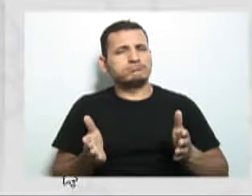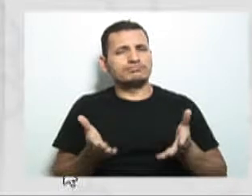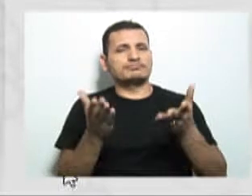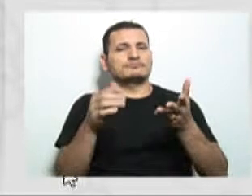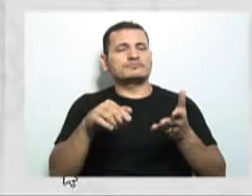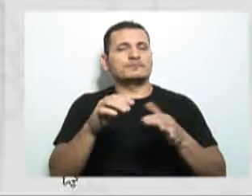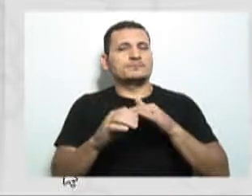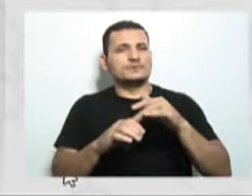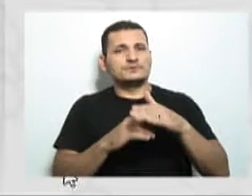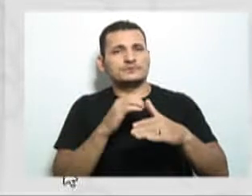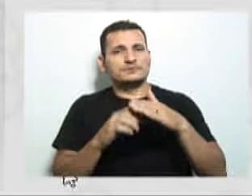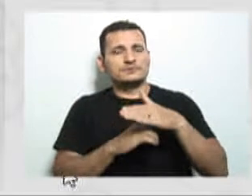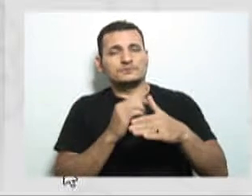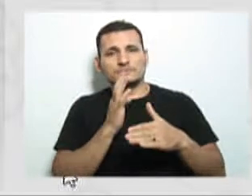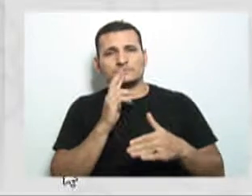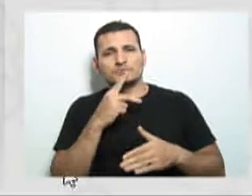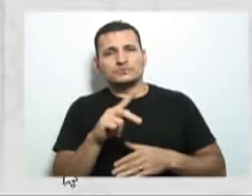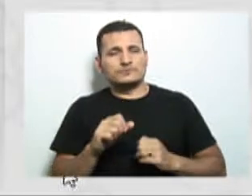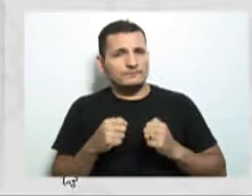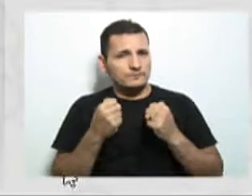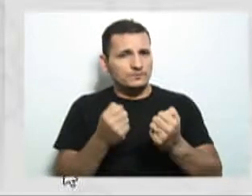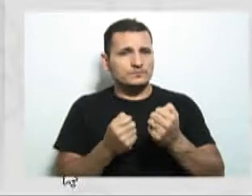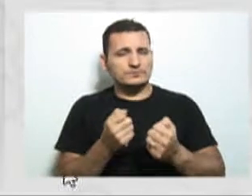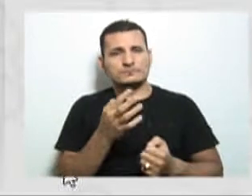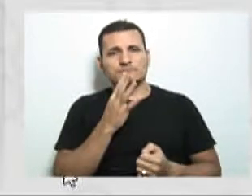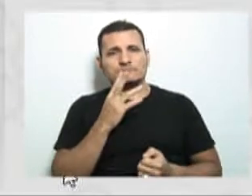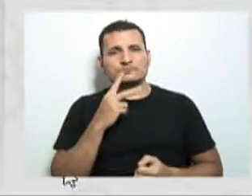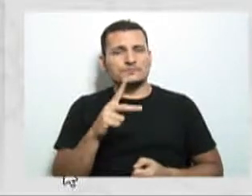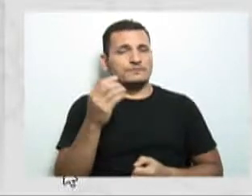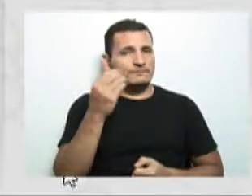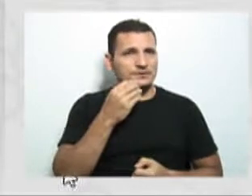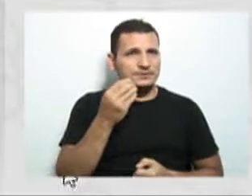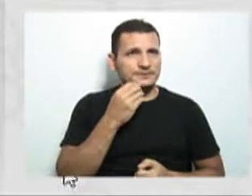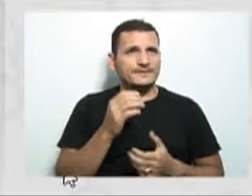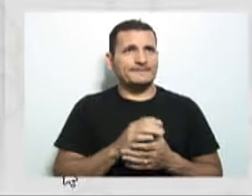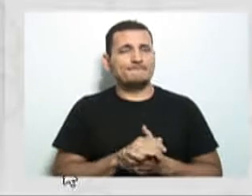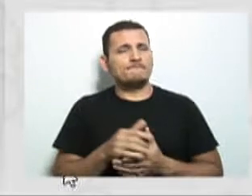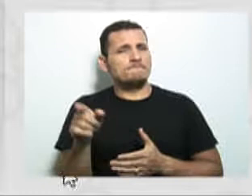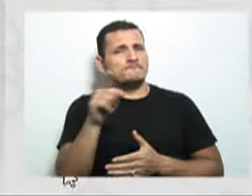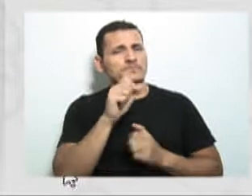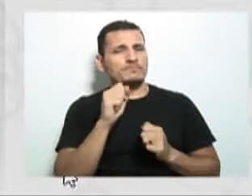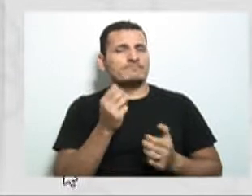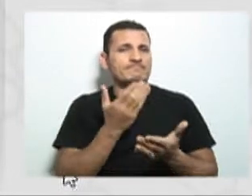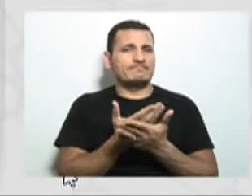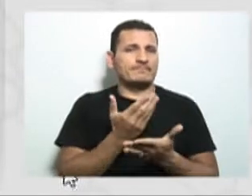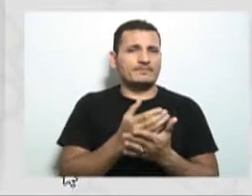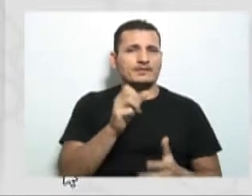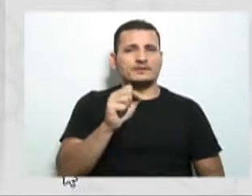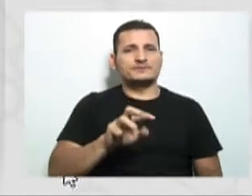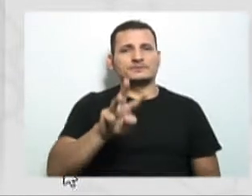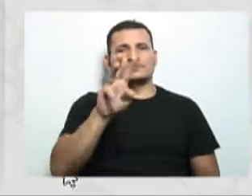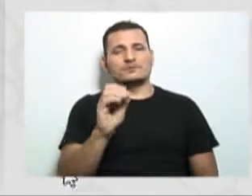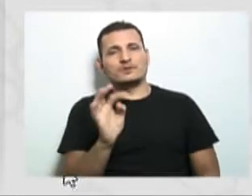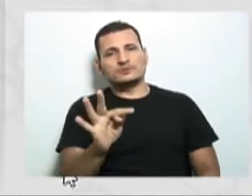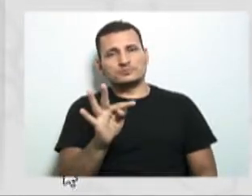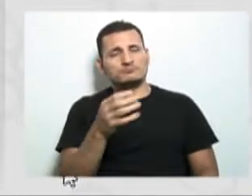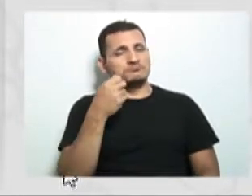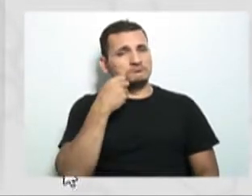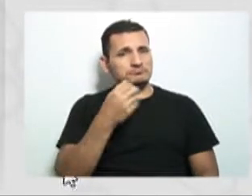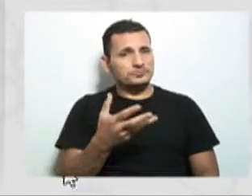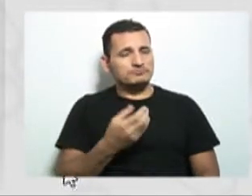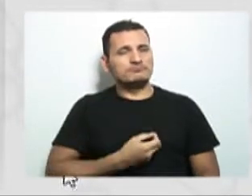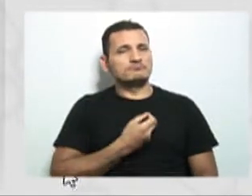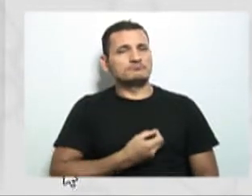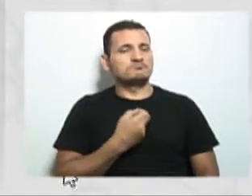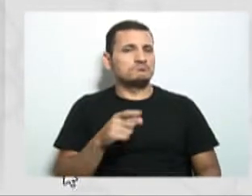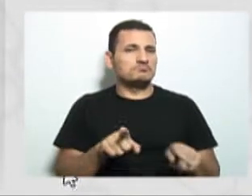suas forças e fraquezas. Dá uma estudadinha na matriz SWOT, tá? A matriz SWOT serve para a vida